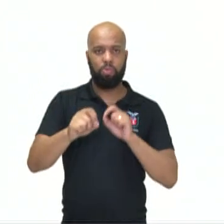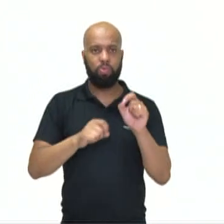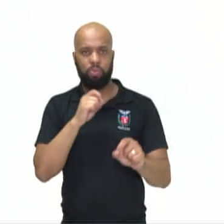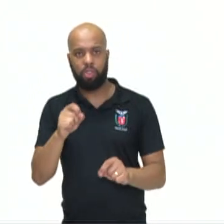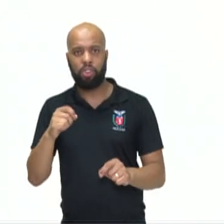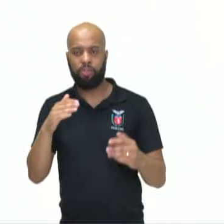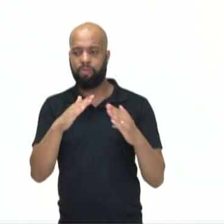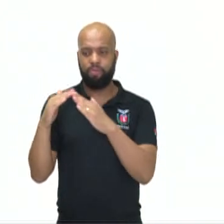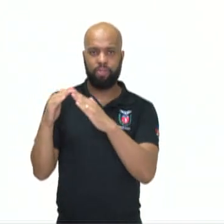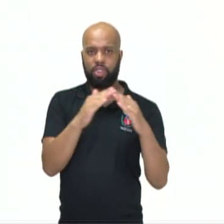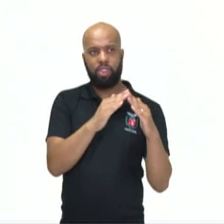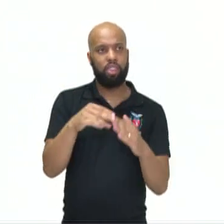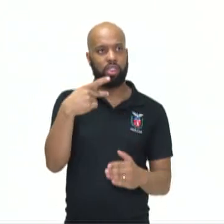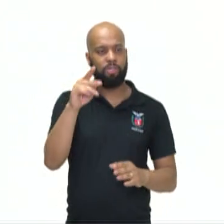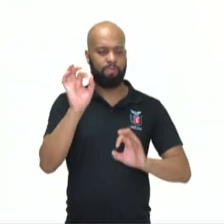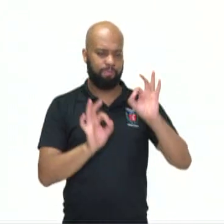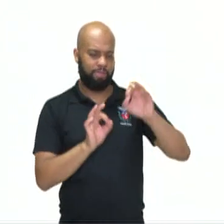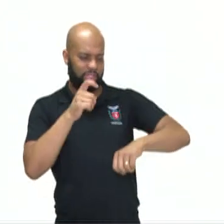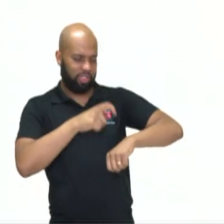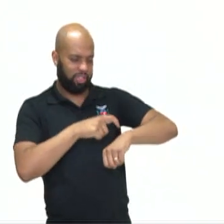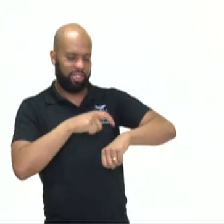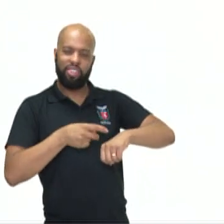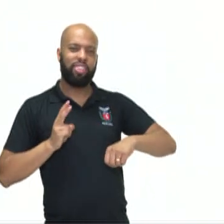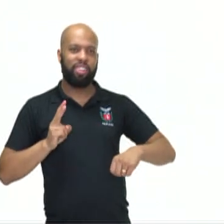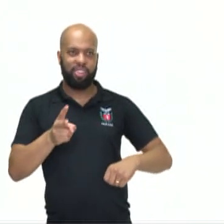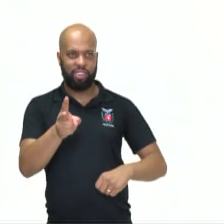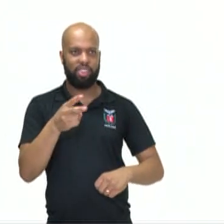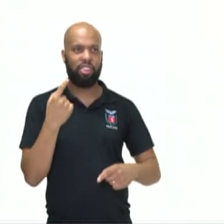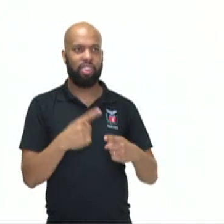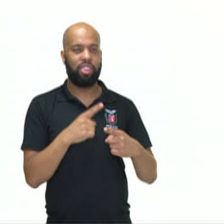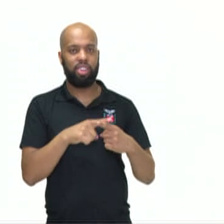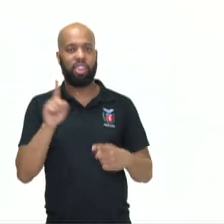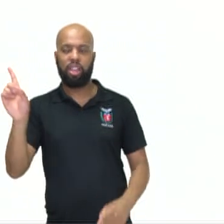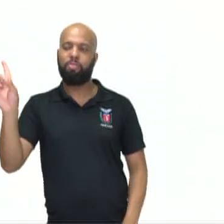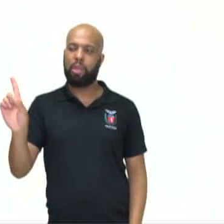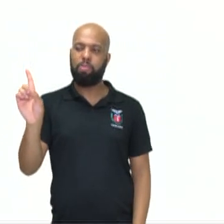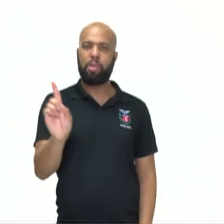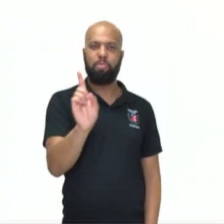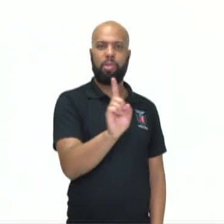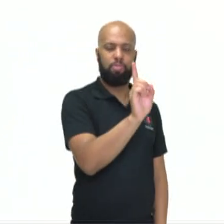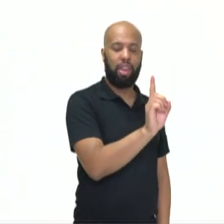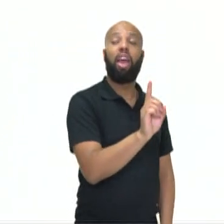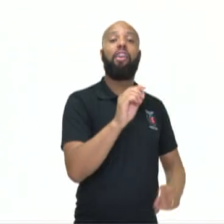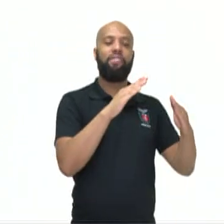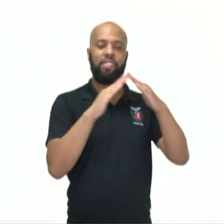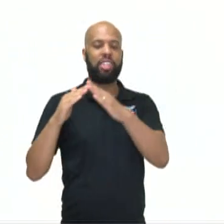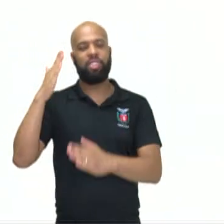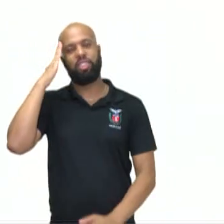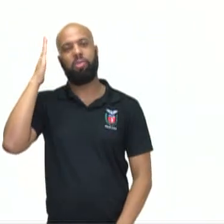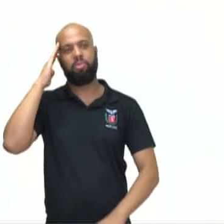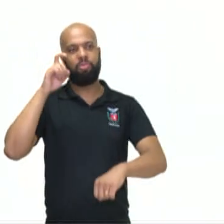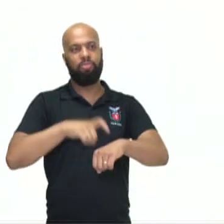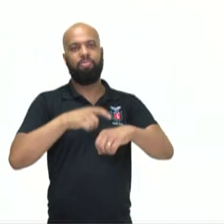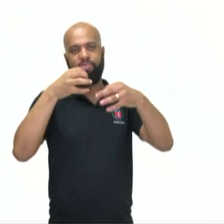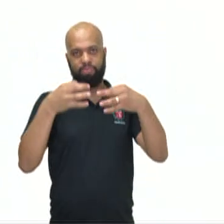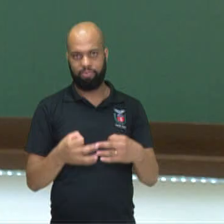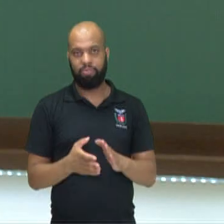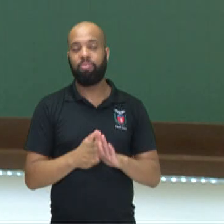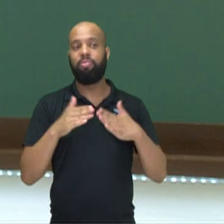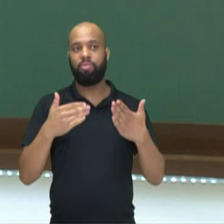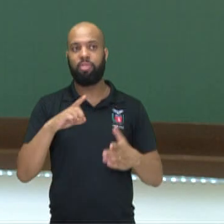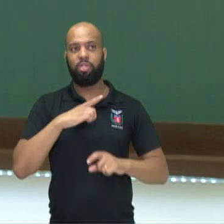a acertarem o relógio todas as vezes em que ele passava. Então, toda tarde ele saía para passear com